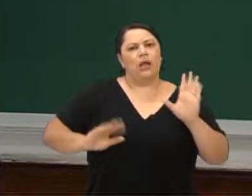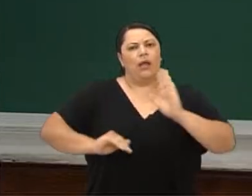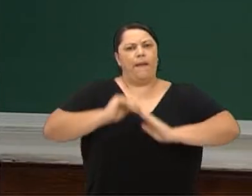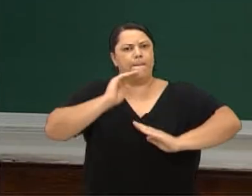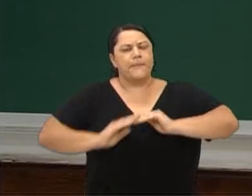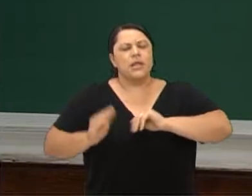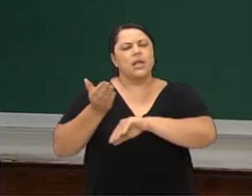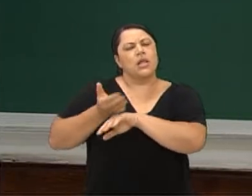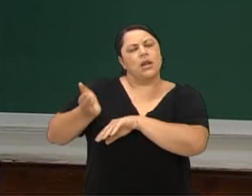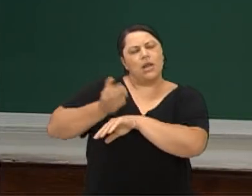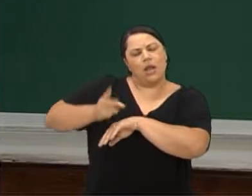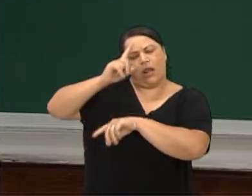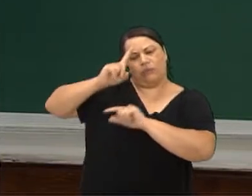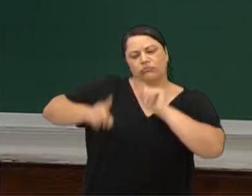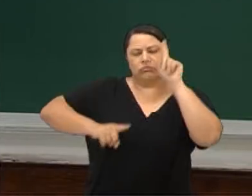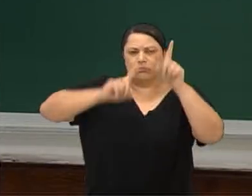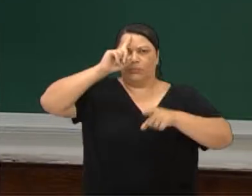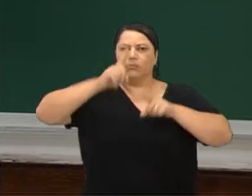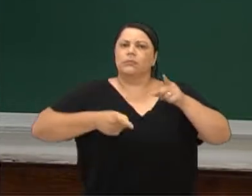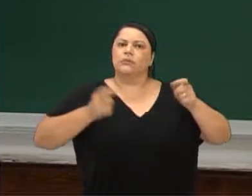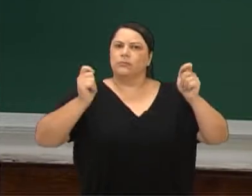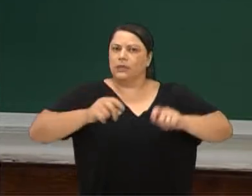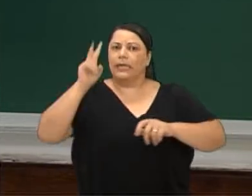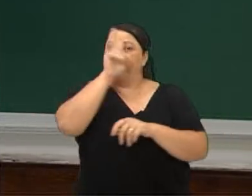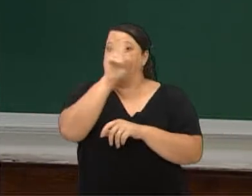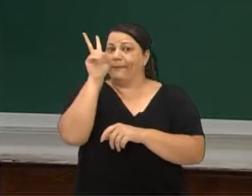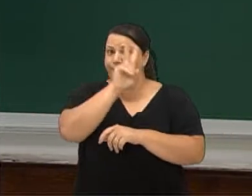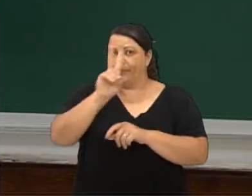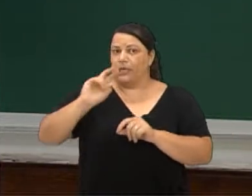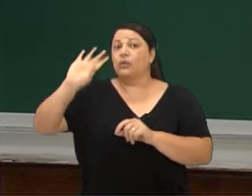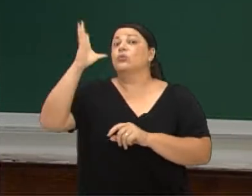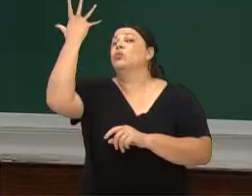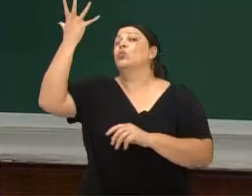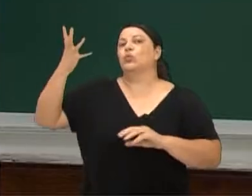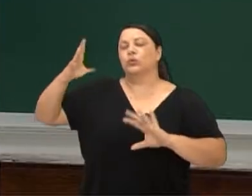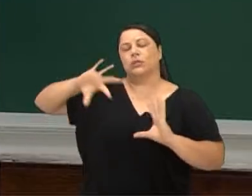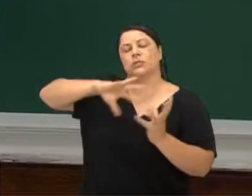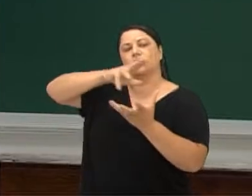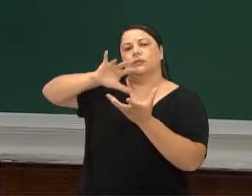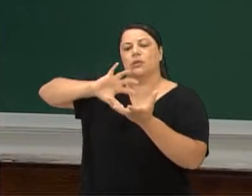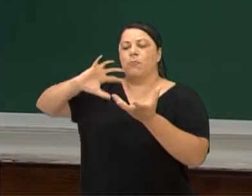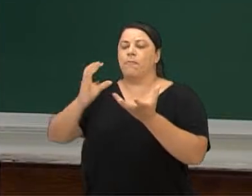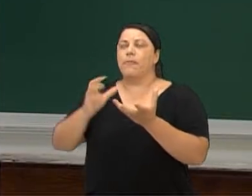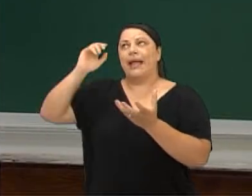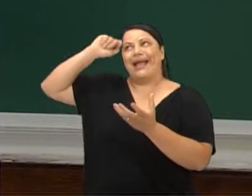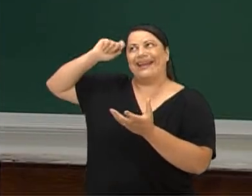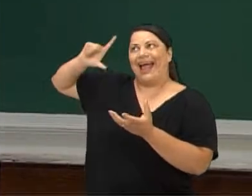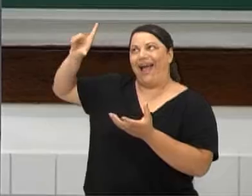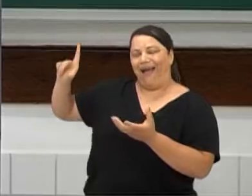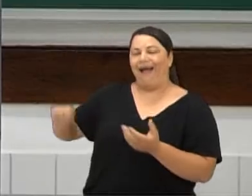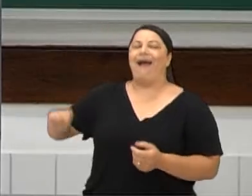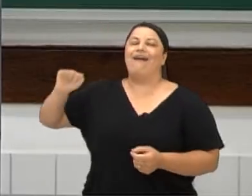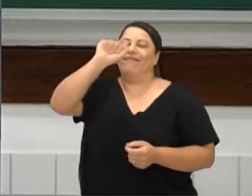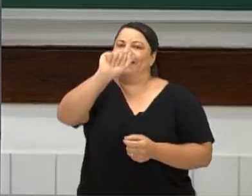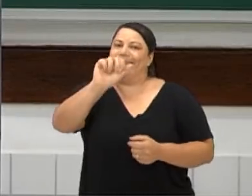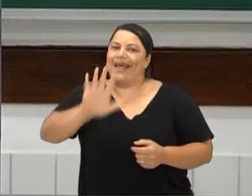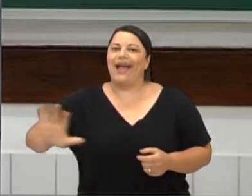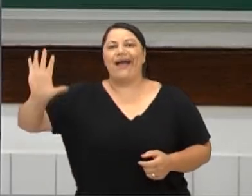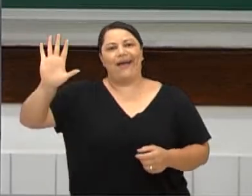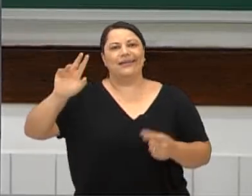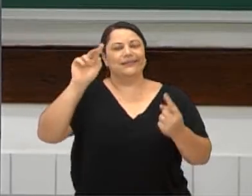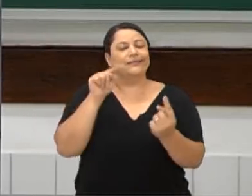do imperialismo. E lembrando, esse imperialismo aconteceu na África e na Ásia. E também nós estudamos aqui